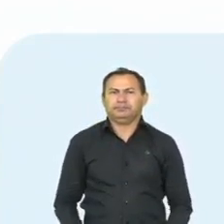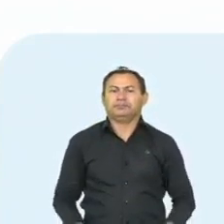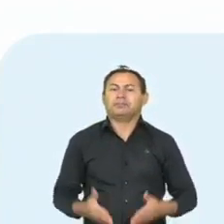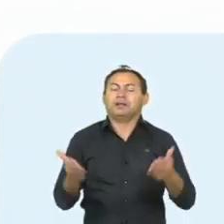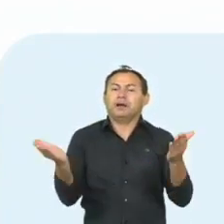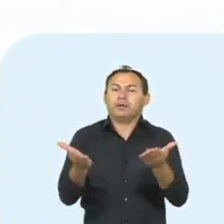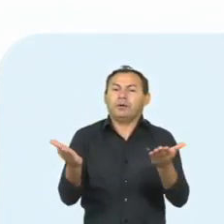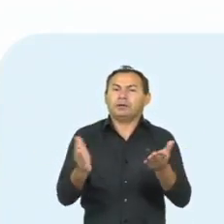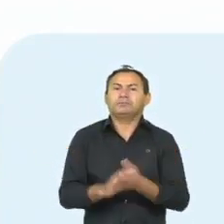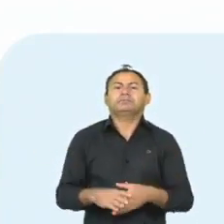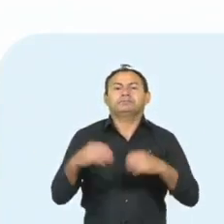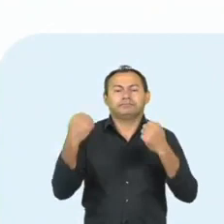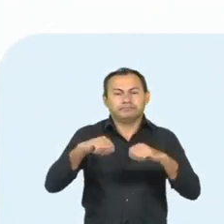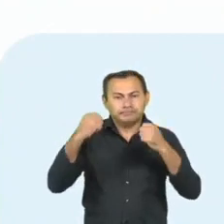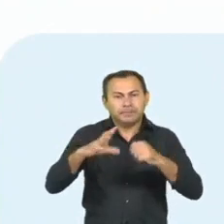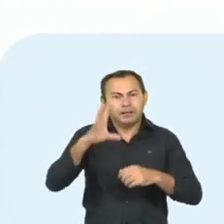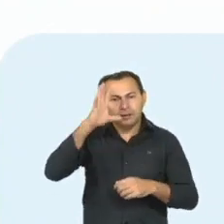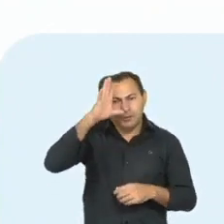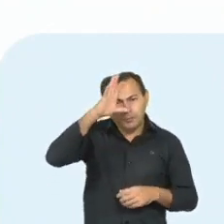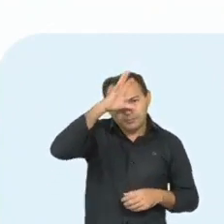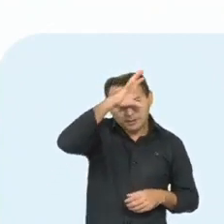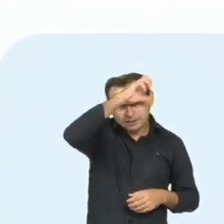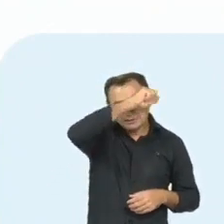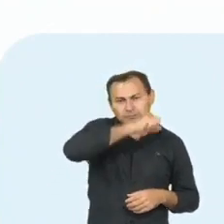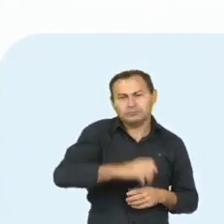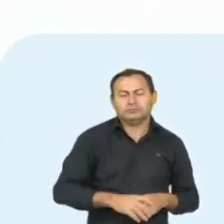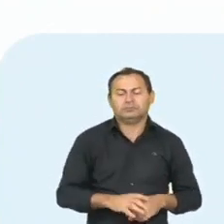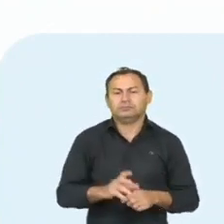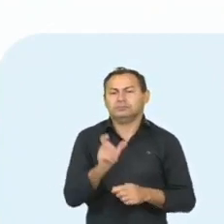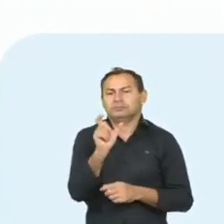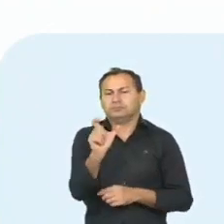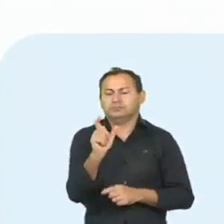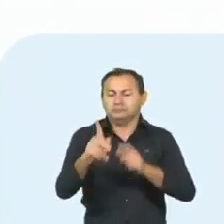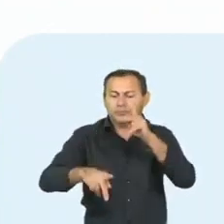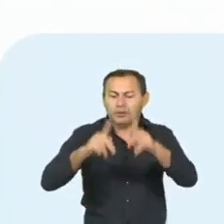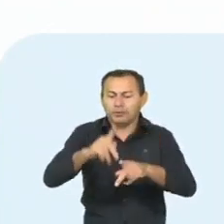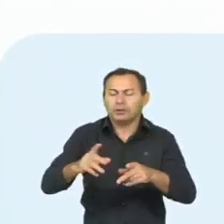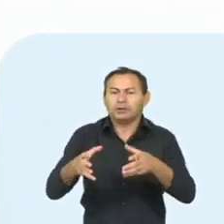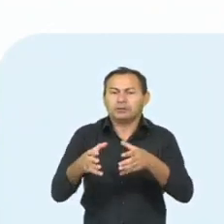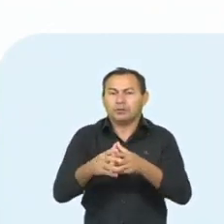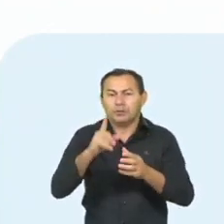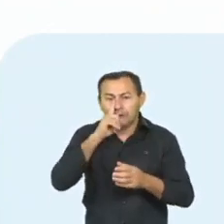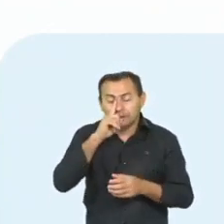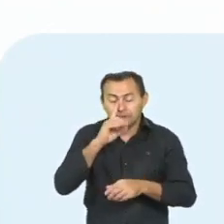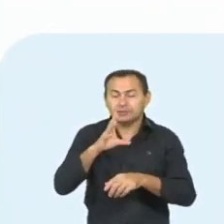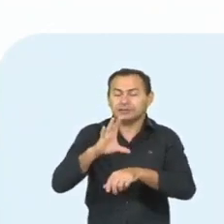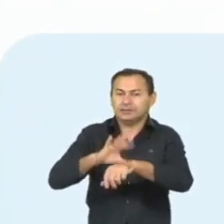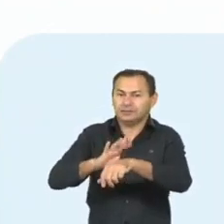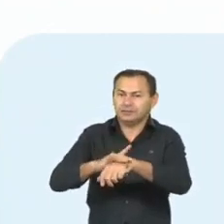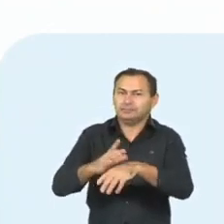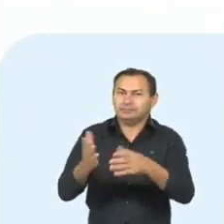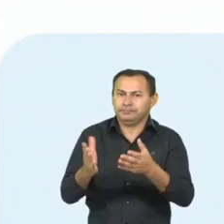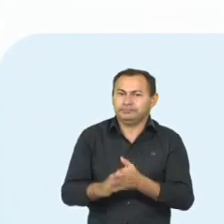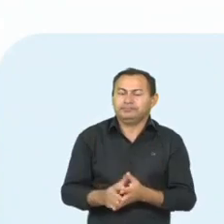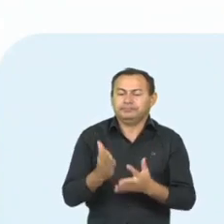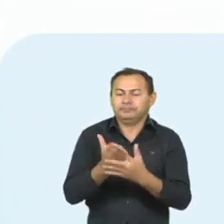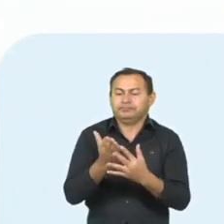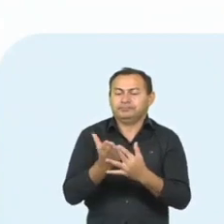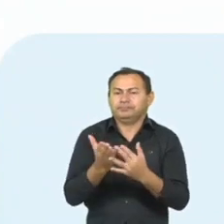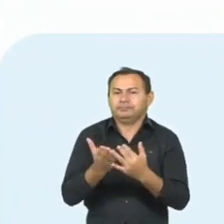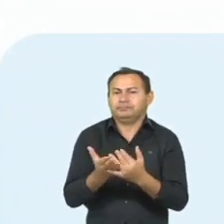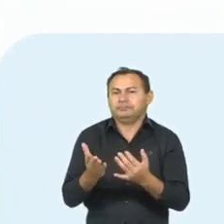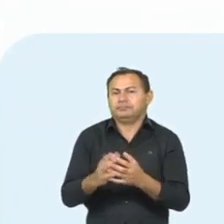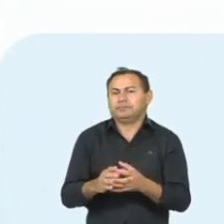Agora, é necessário compreender o termo população com risco de adoecer. Então, em